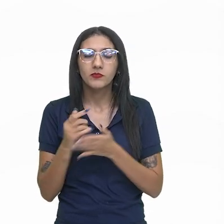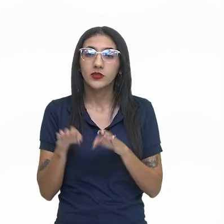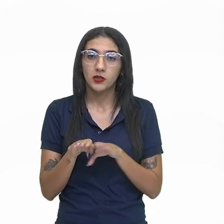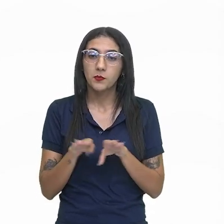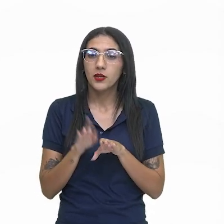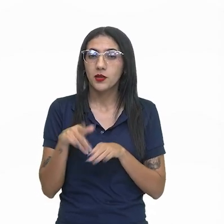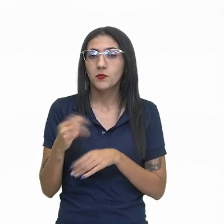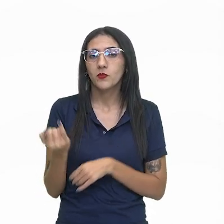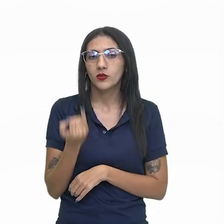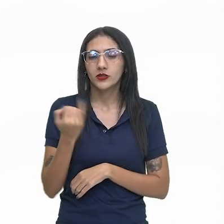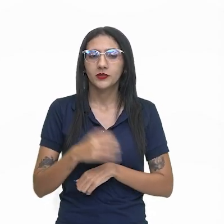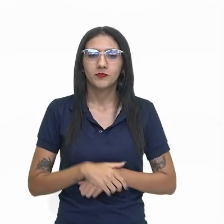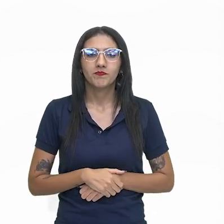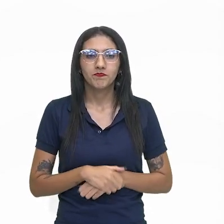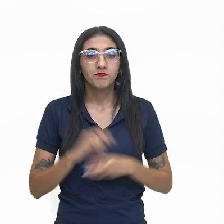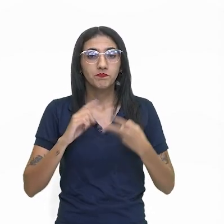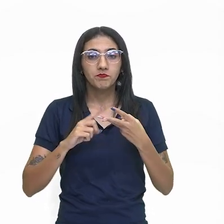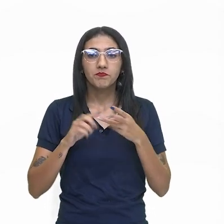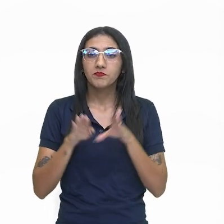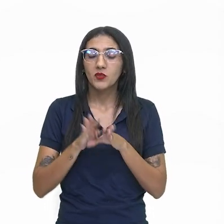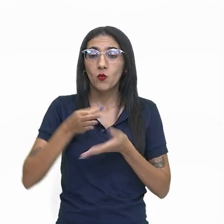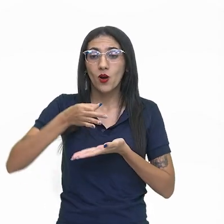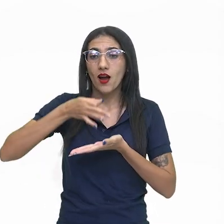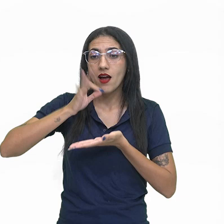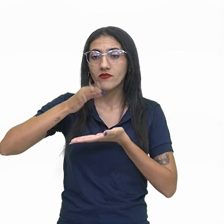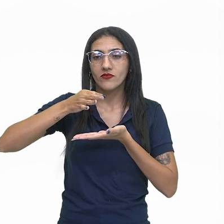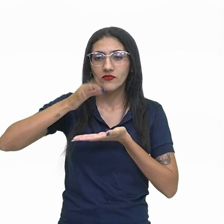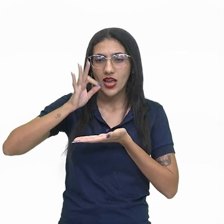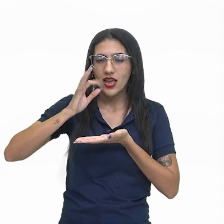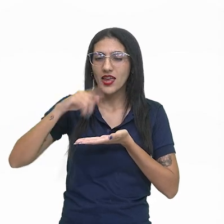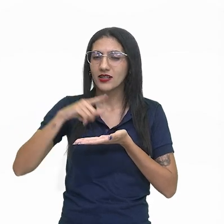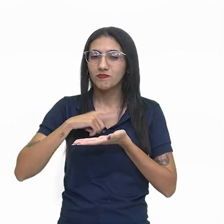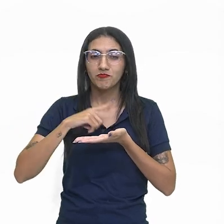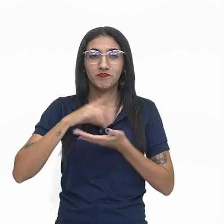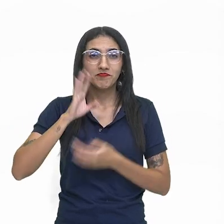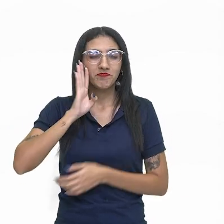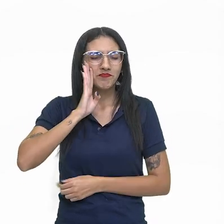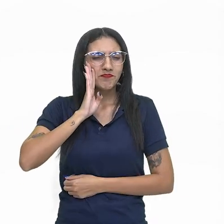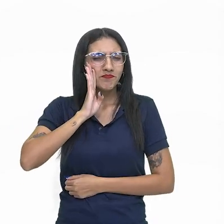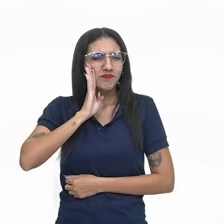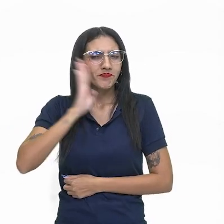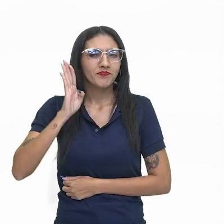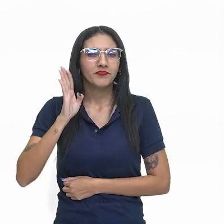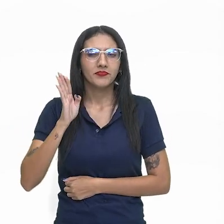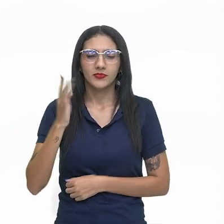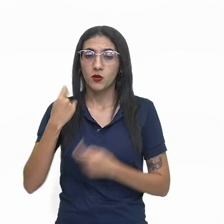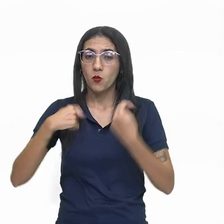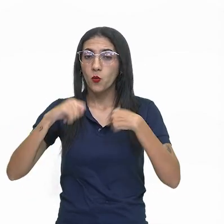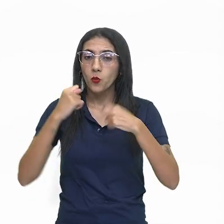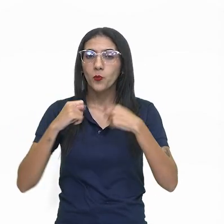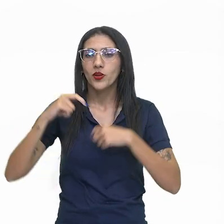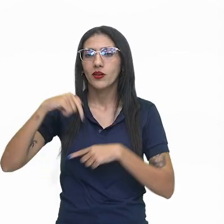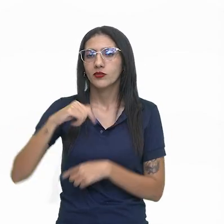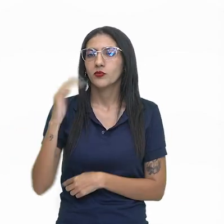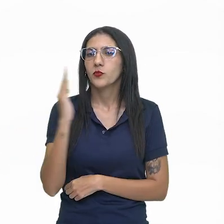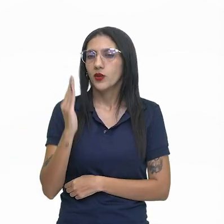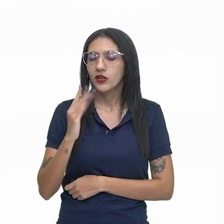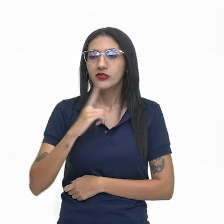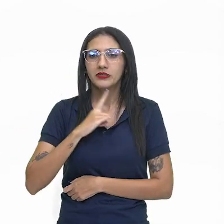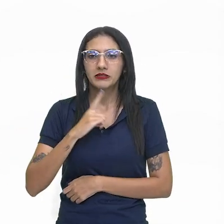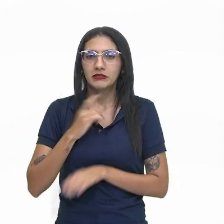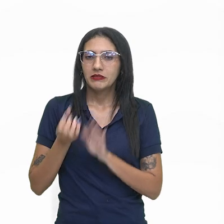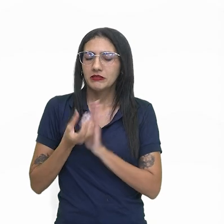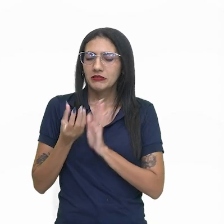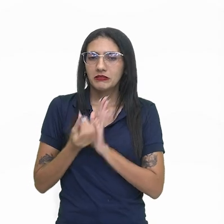muito importante. O café, durante muito tempo, foi um carro-chefe para a economia do Brasil, né, gerou